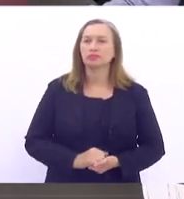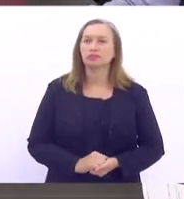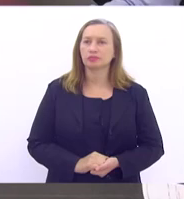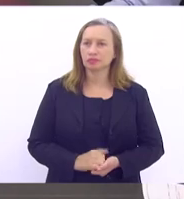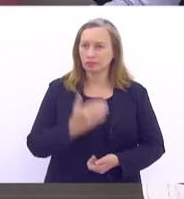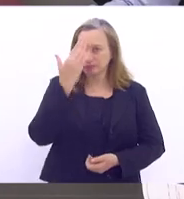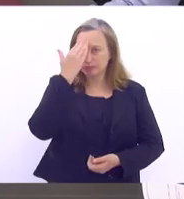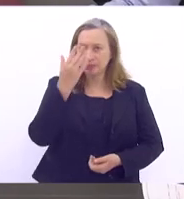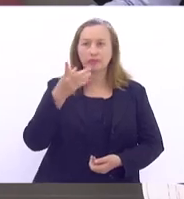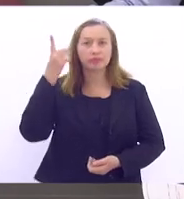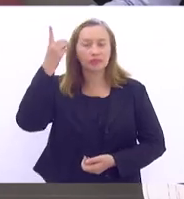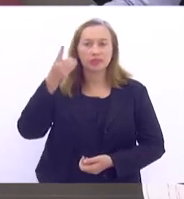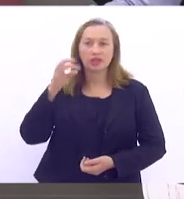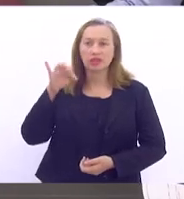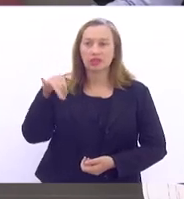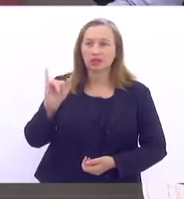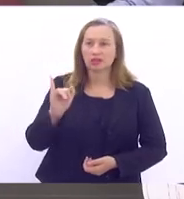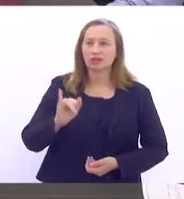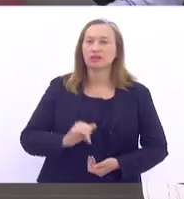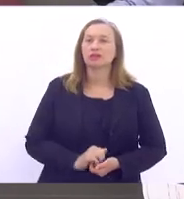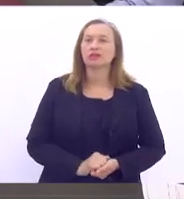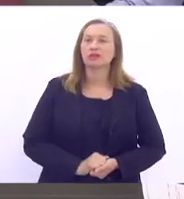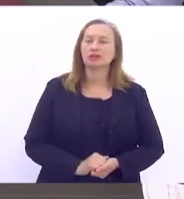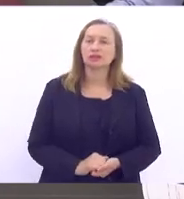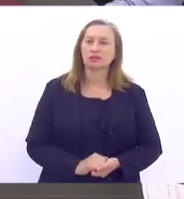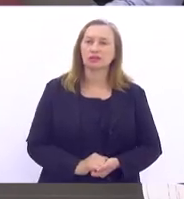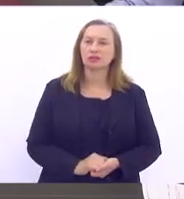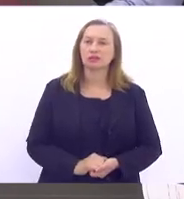Obrigado, deputado Tandy. Seja bem-vindo sempre.